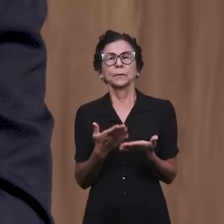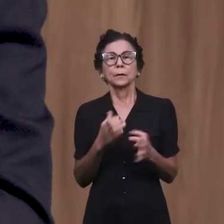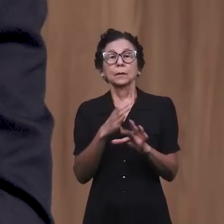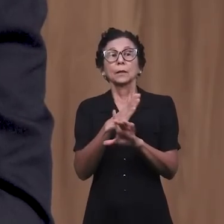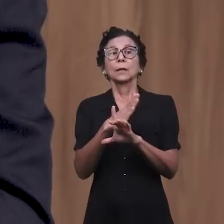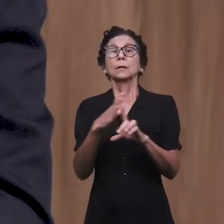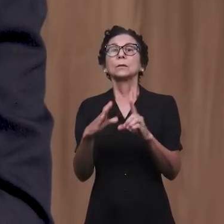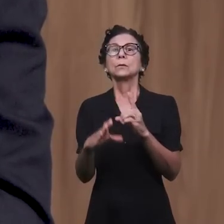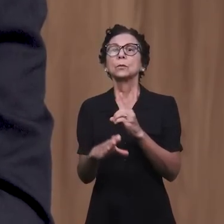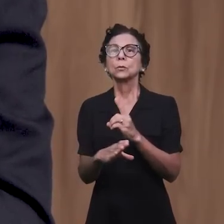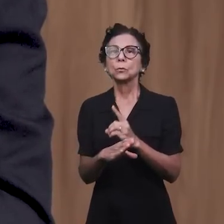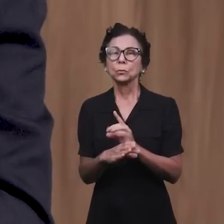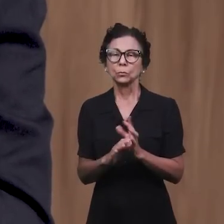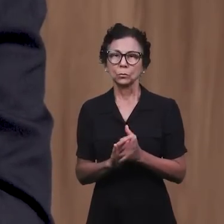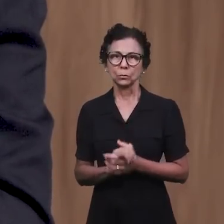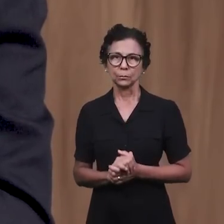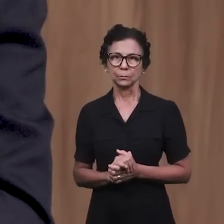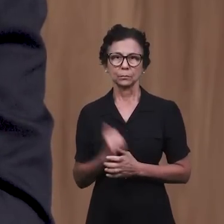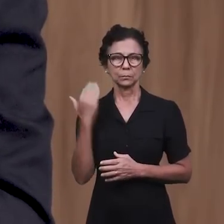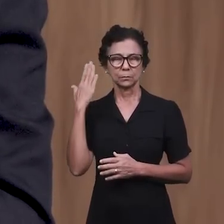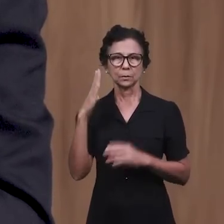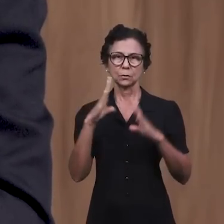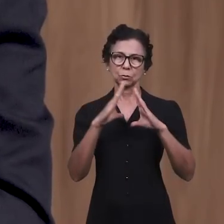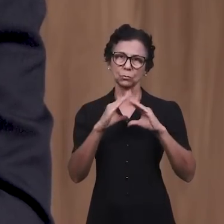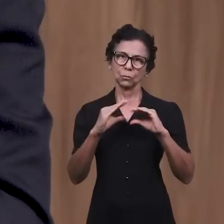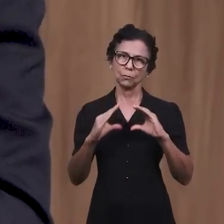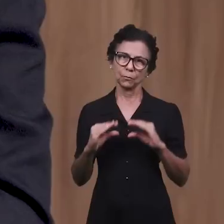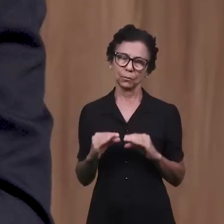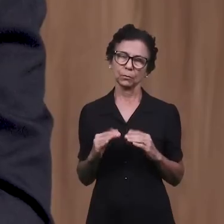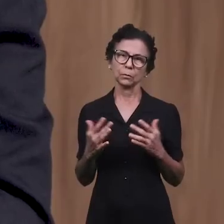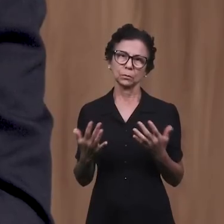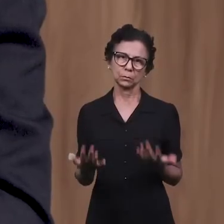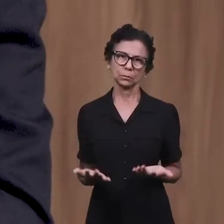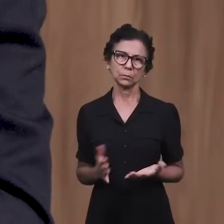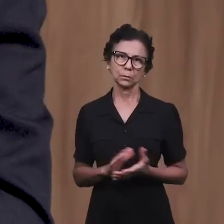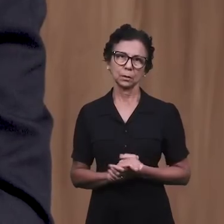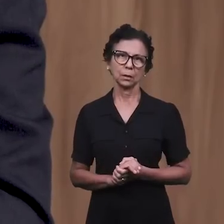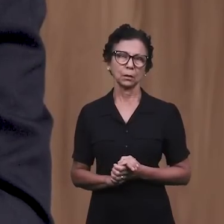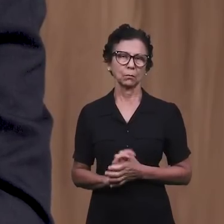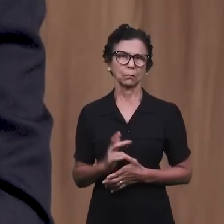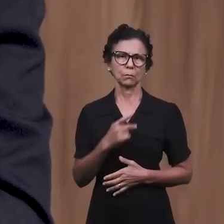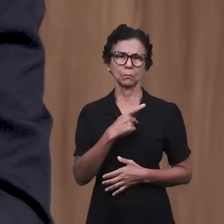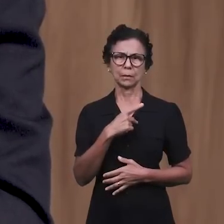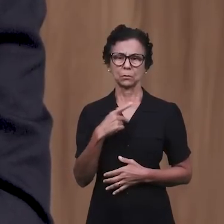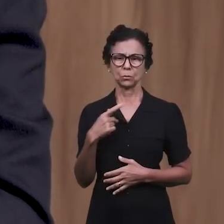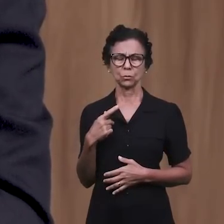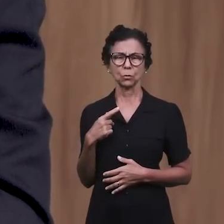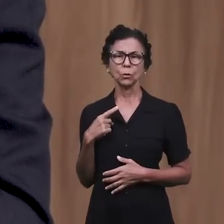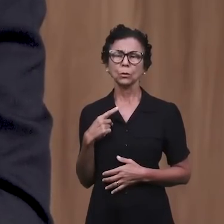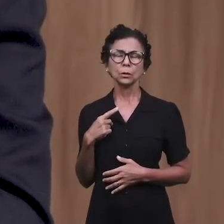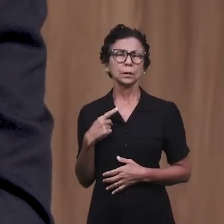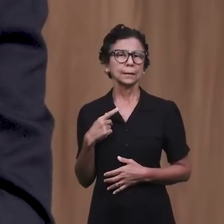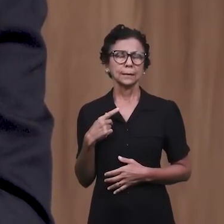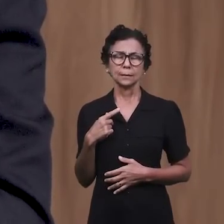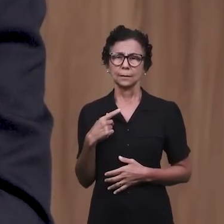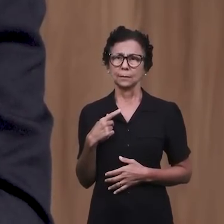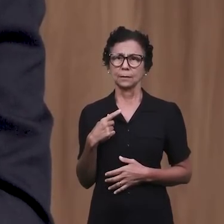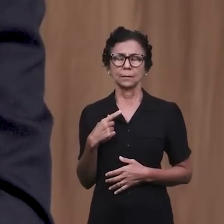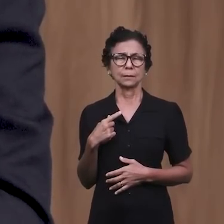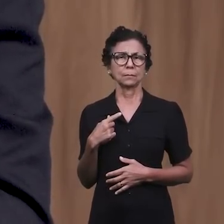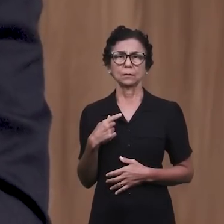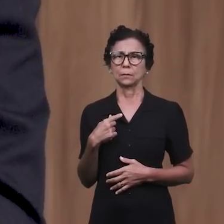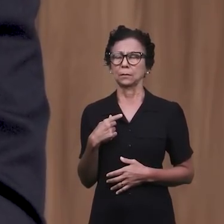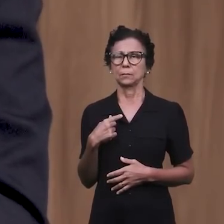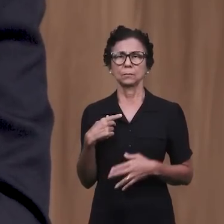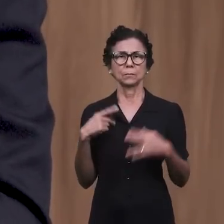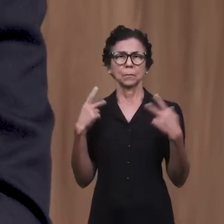tem que ser uma palavra de conforto, né? O pastor não pode, num culto de fúnebre, ou seja, num culto de